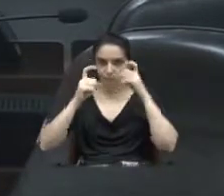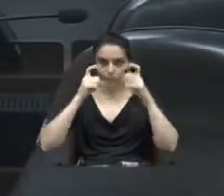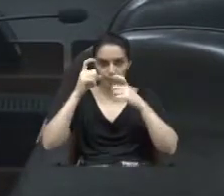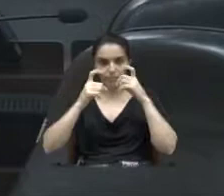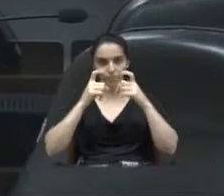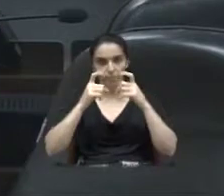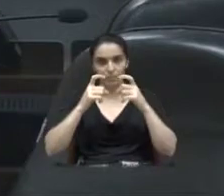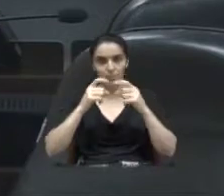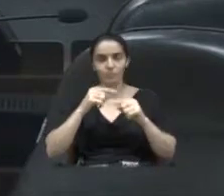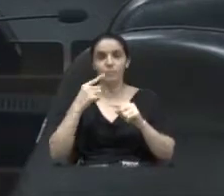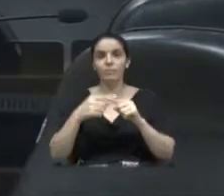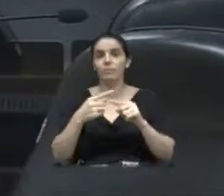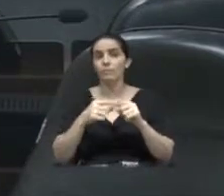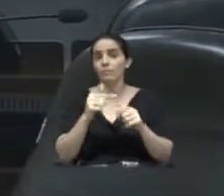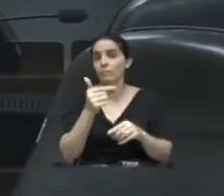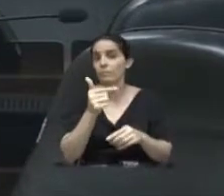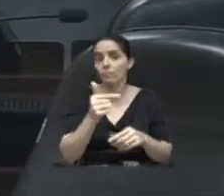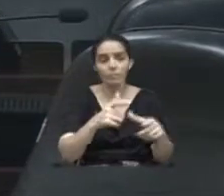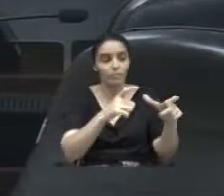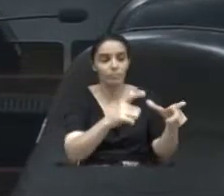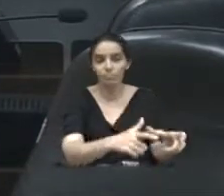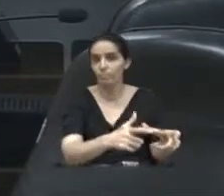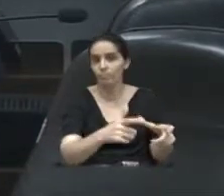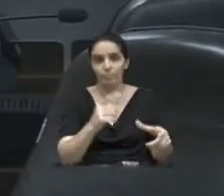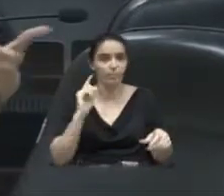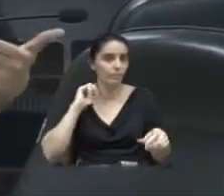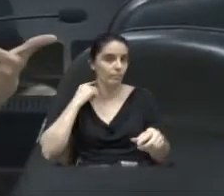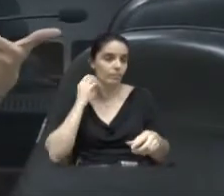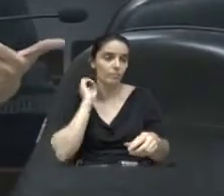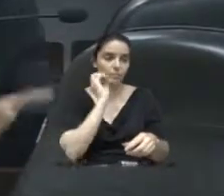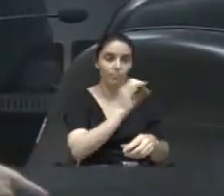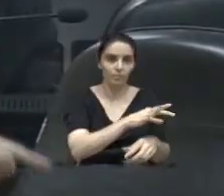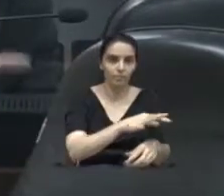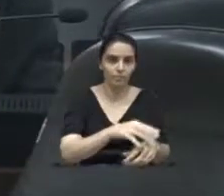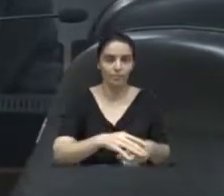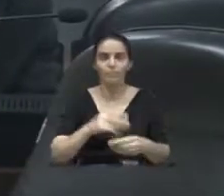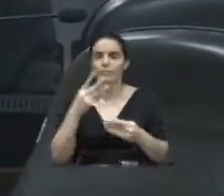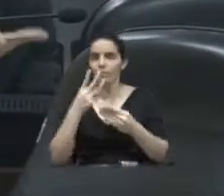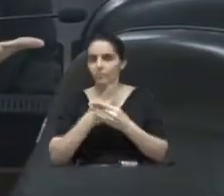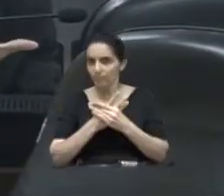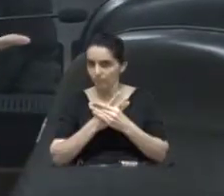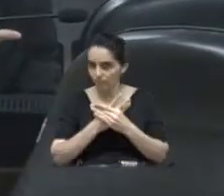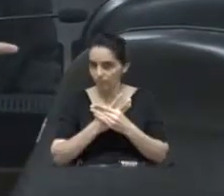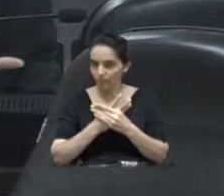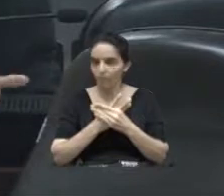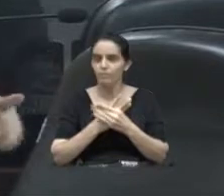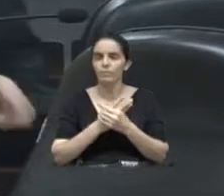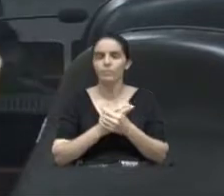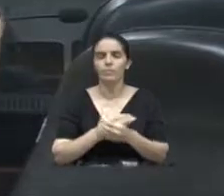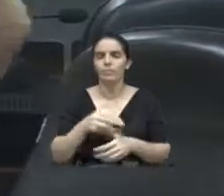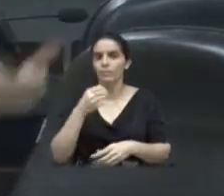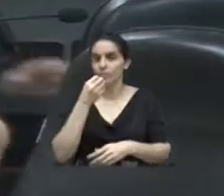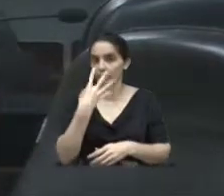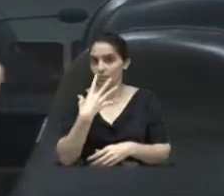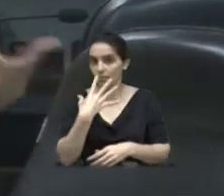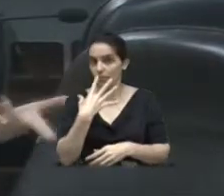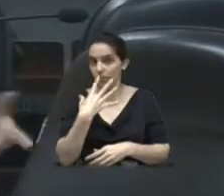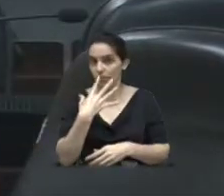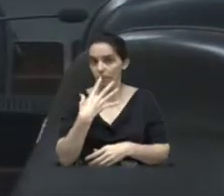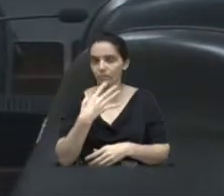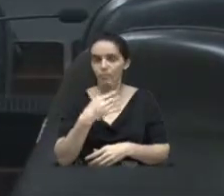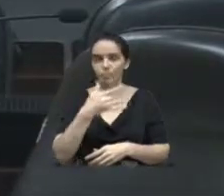pelo fato de nós não termos onde descartarmos esse material. Então, aqui na Câmara Municipal, acho interessante, inclusive, o pessoal da imprensa